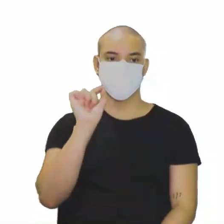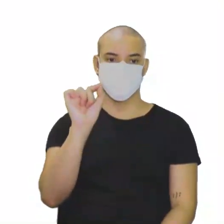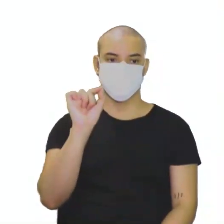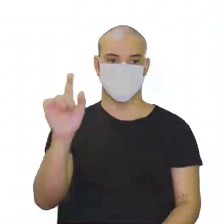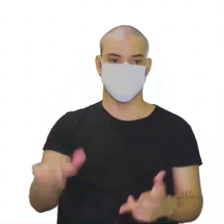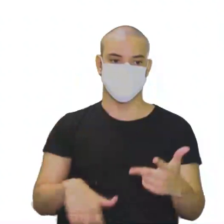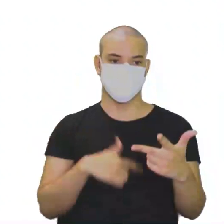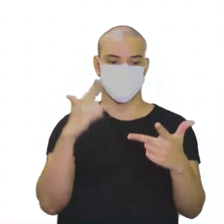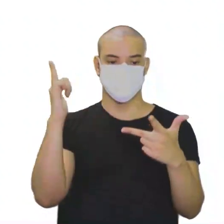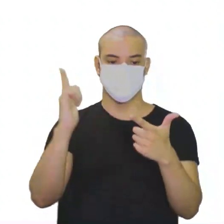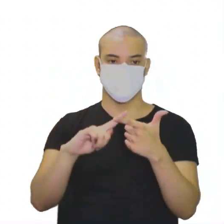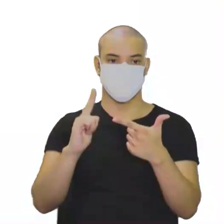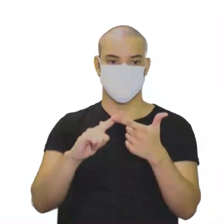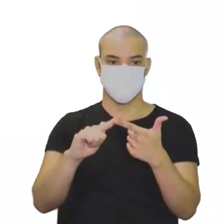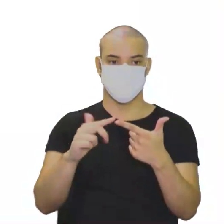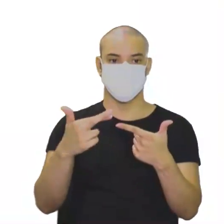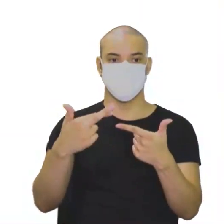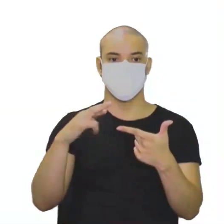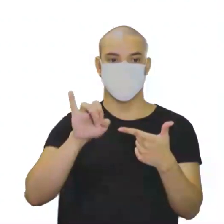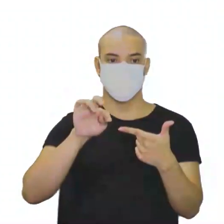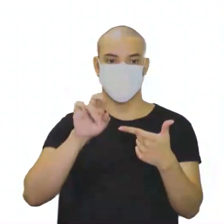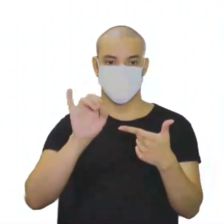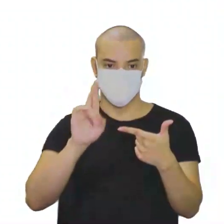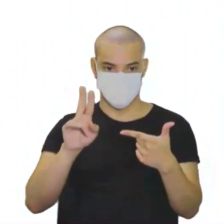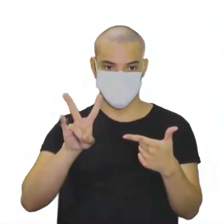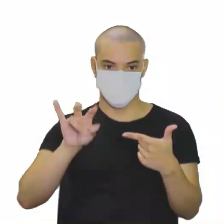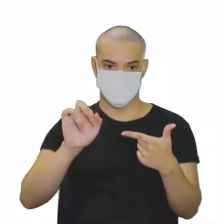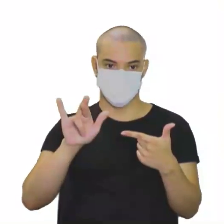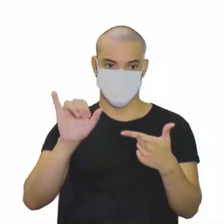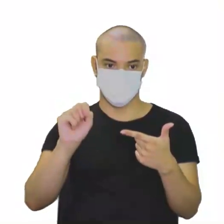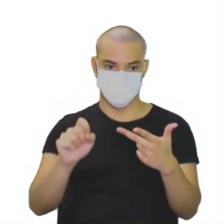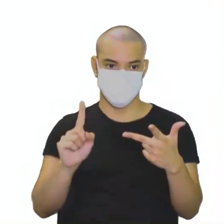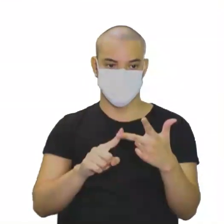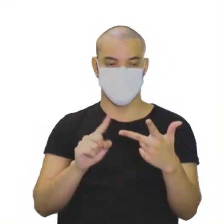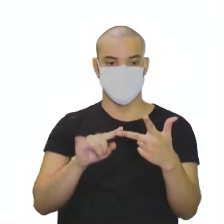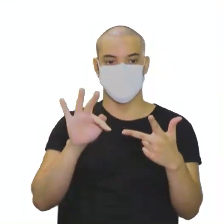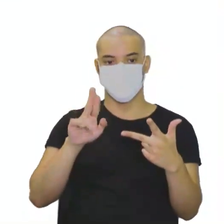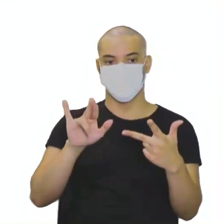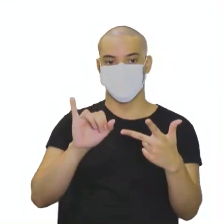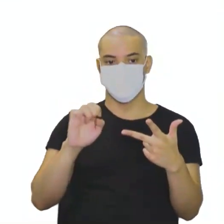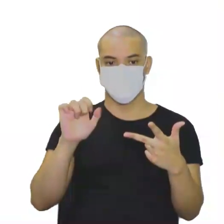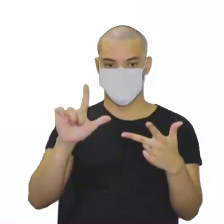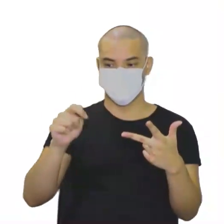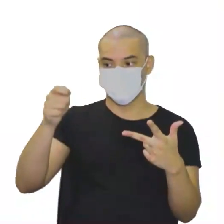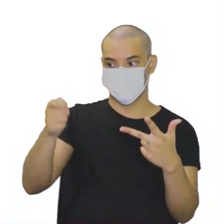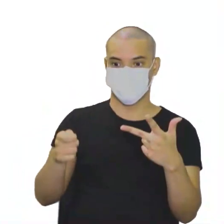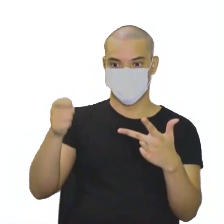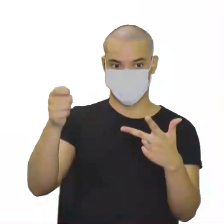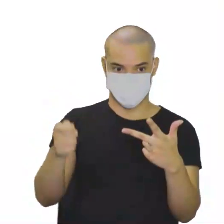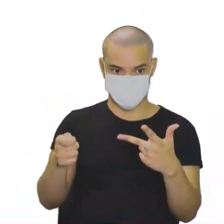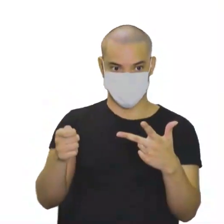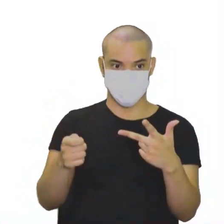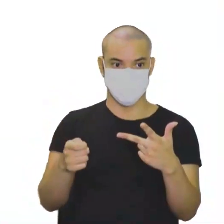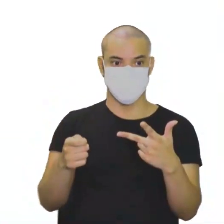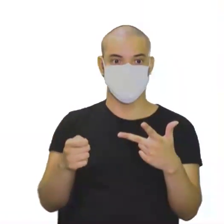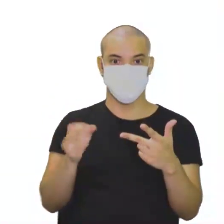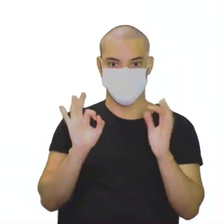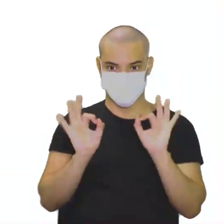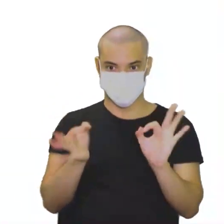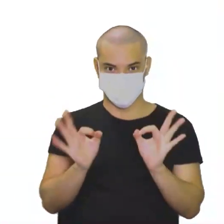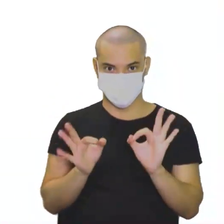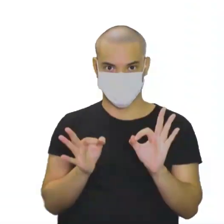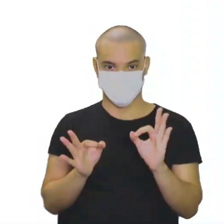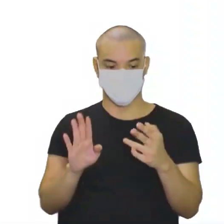ó, resistor e varistor, fusível e disjuntor, que são opções que estão na letra B e